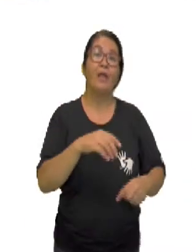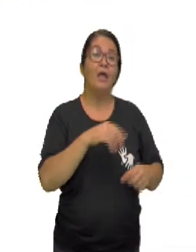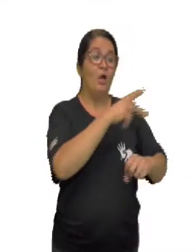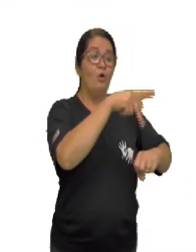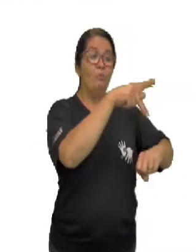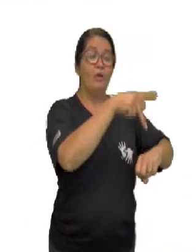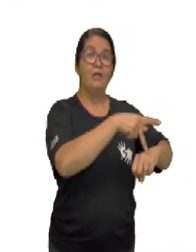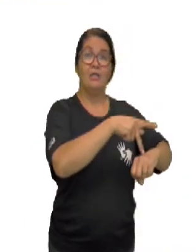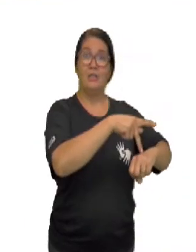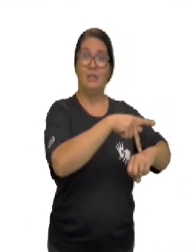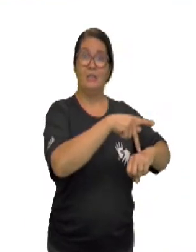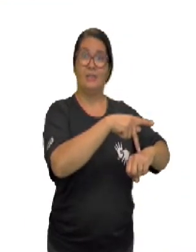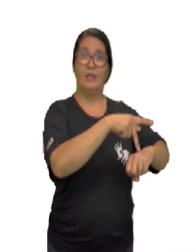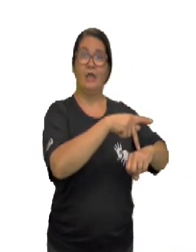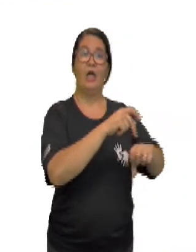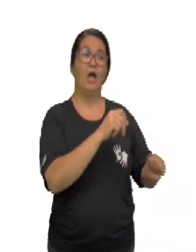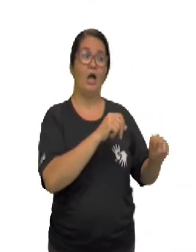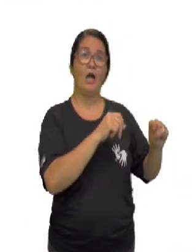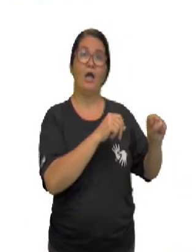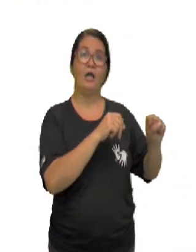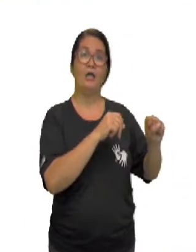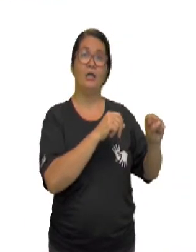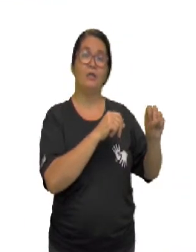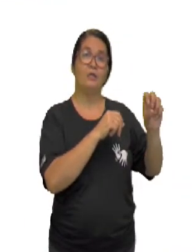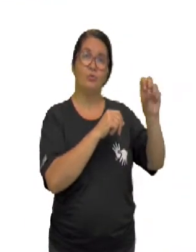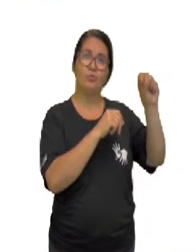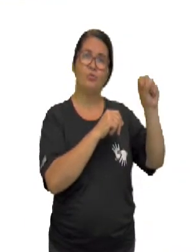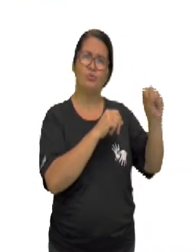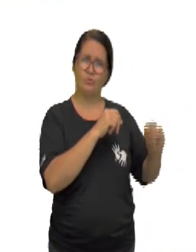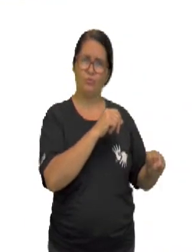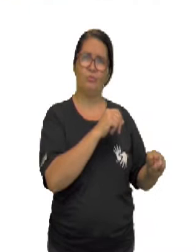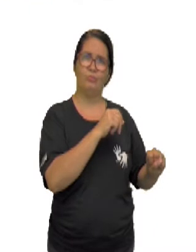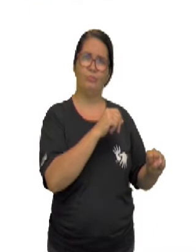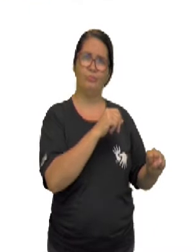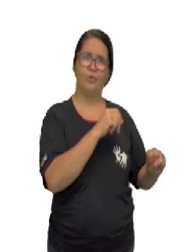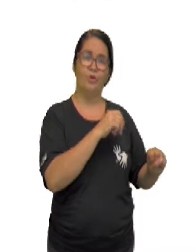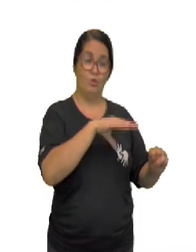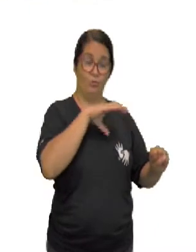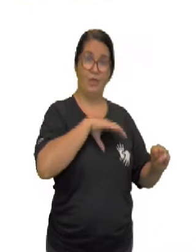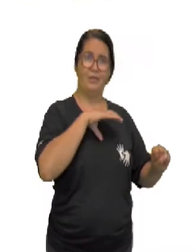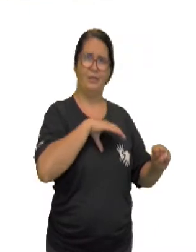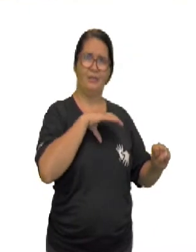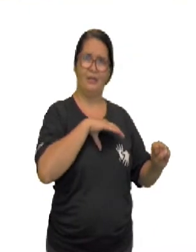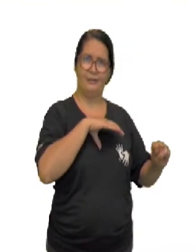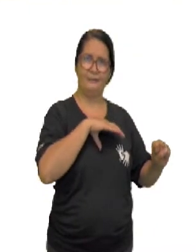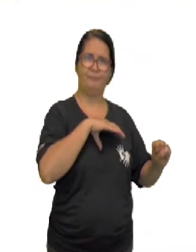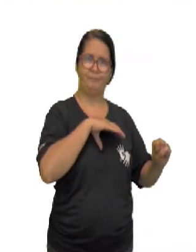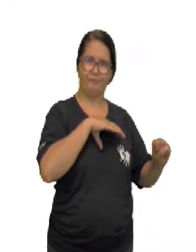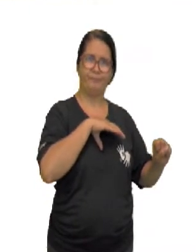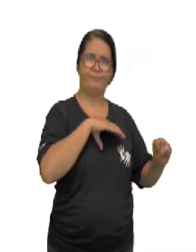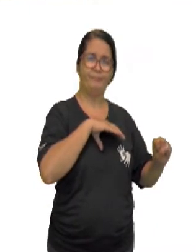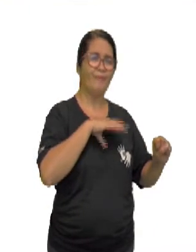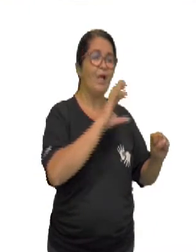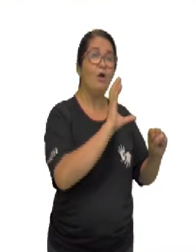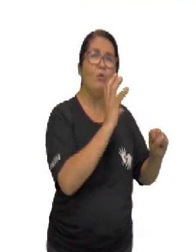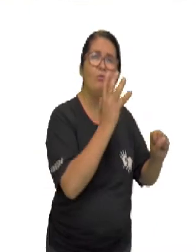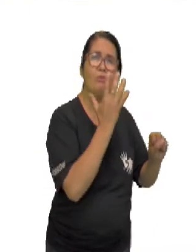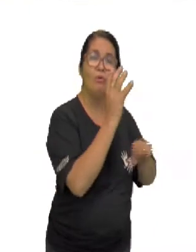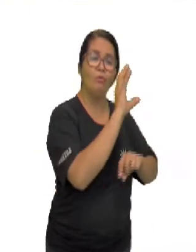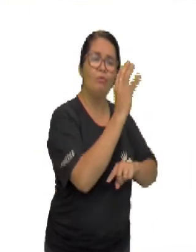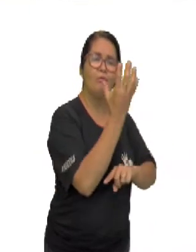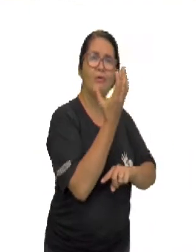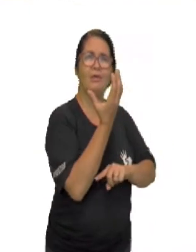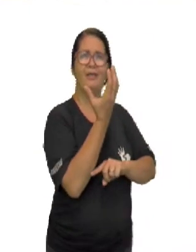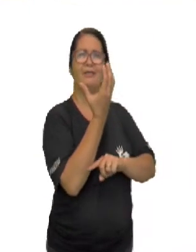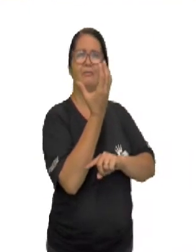no sul do Canadá, ali na fronteira com os Estados Unidos, nós temos condições climáticas